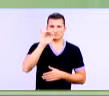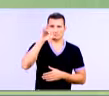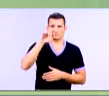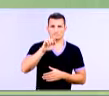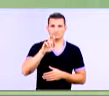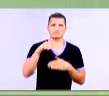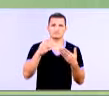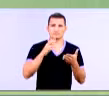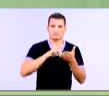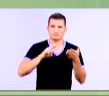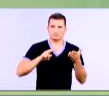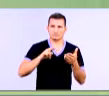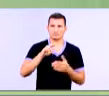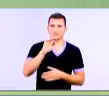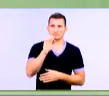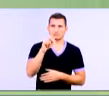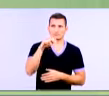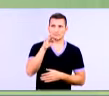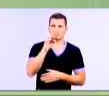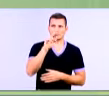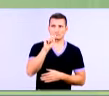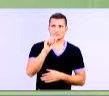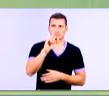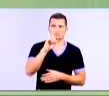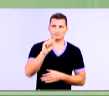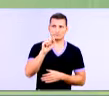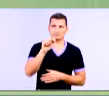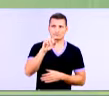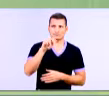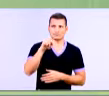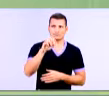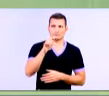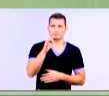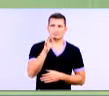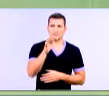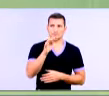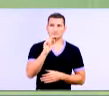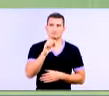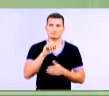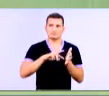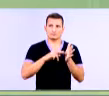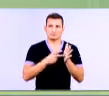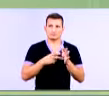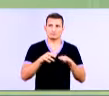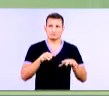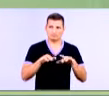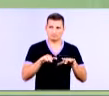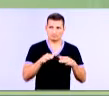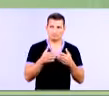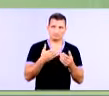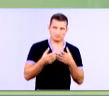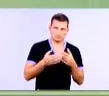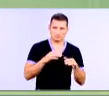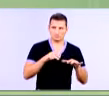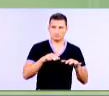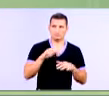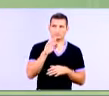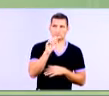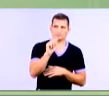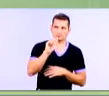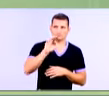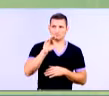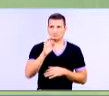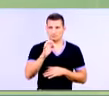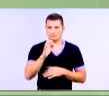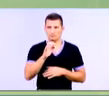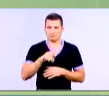comando, entrada.next. O que isso significa? Que eu vou digitar alguma coisa no teclado, né, A, B, C, e quando